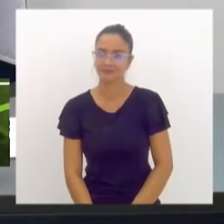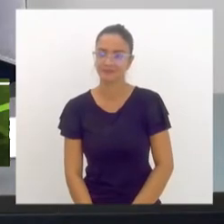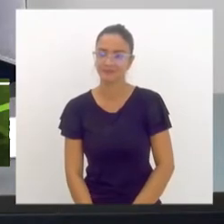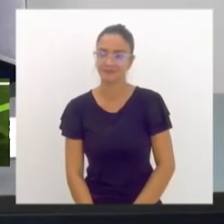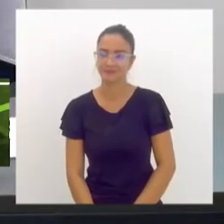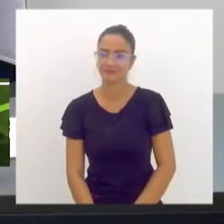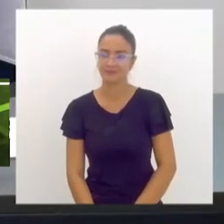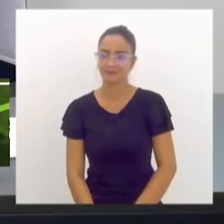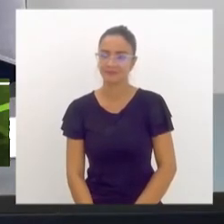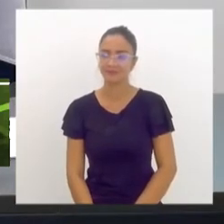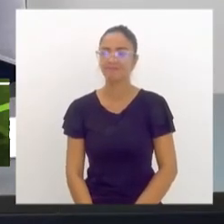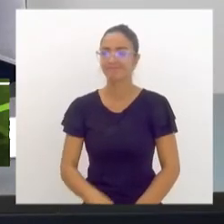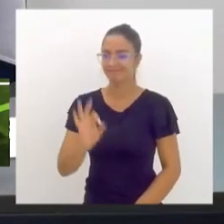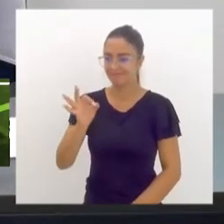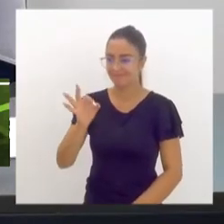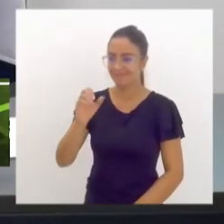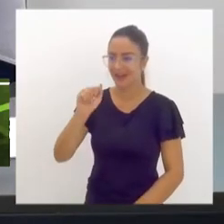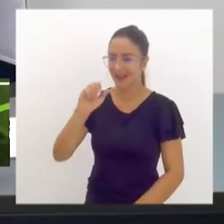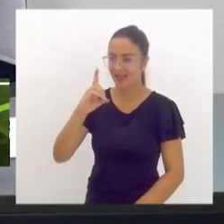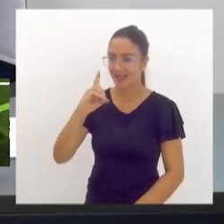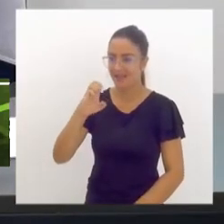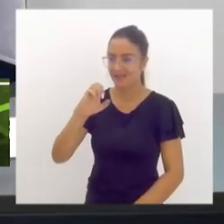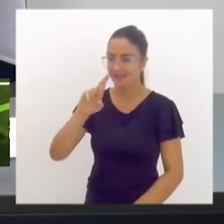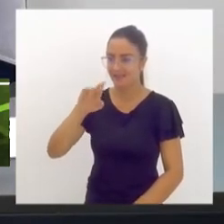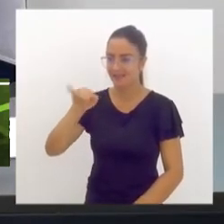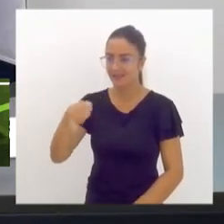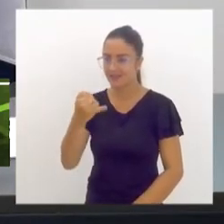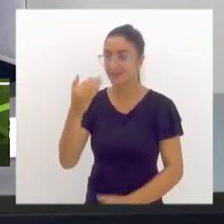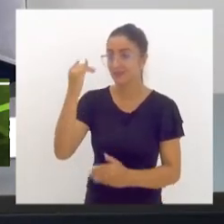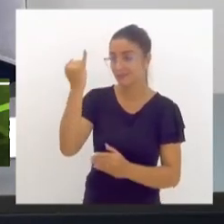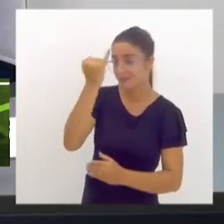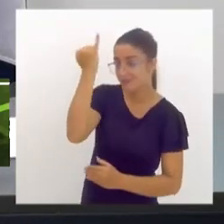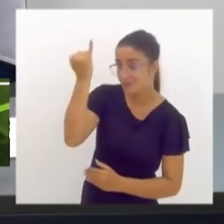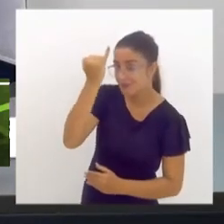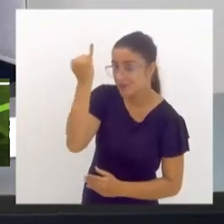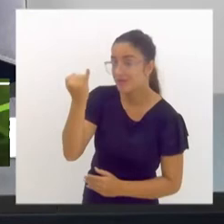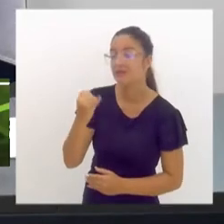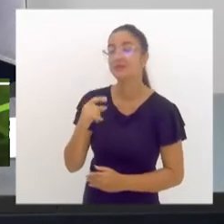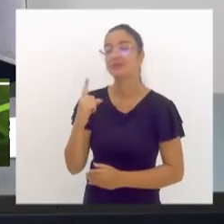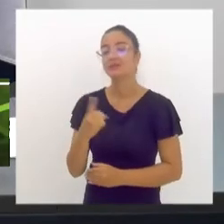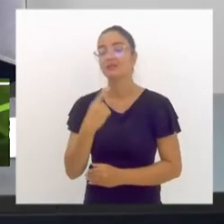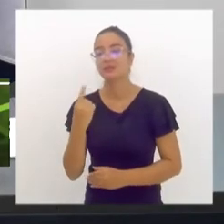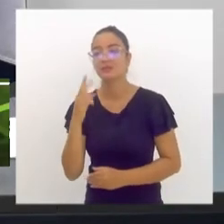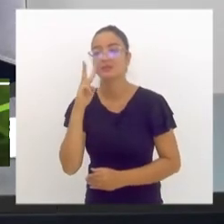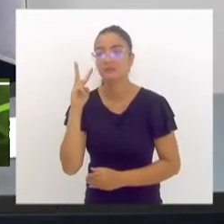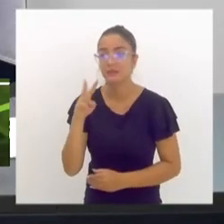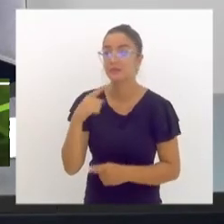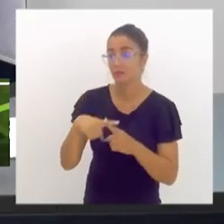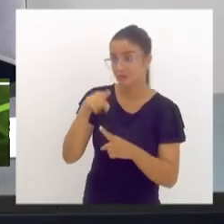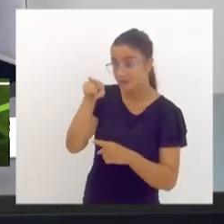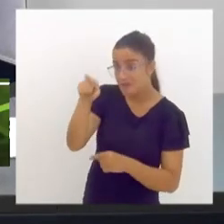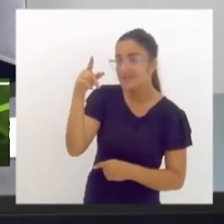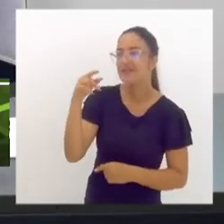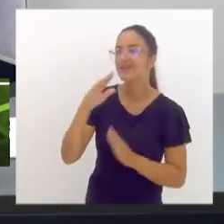sempre sido muito importante, trazendo para a gente aí a visão de quem está no chão da escola e, ao mesmo tempo,